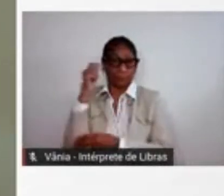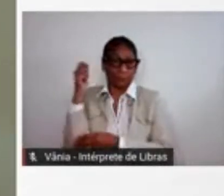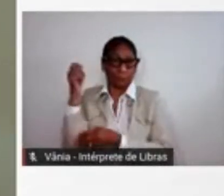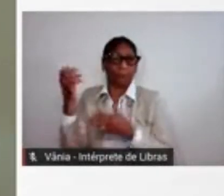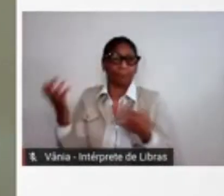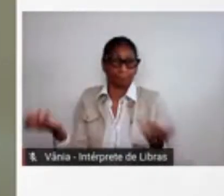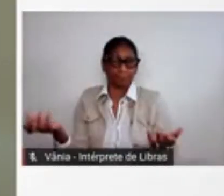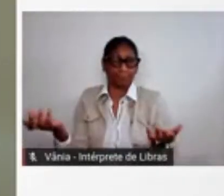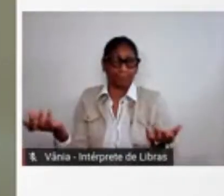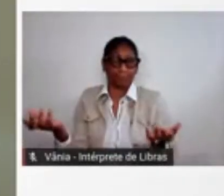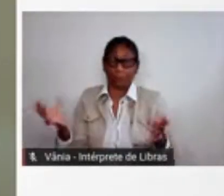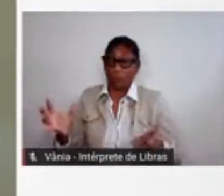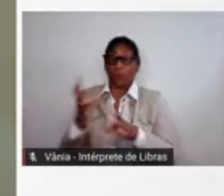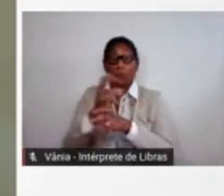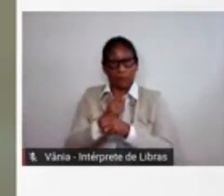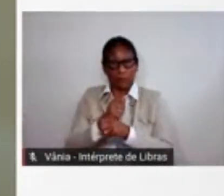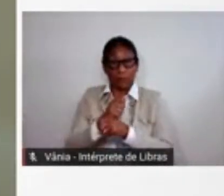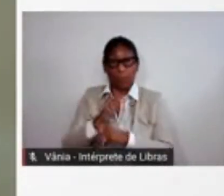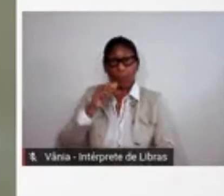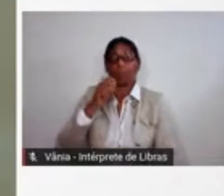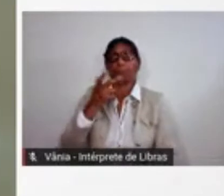Do total de casos confirmados,